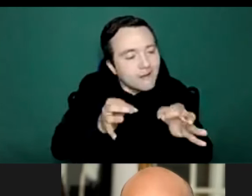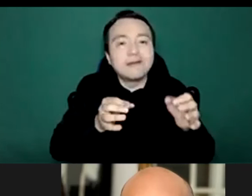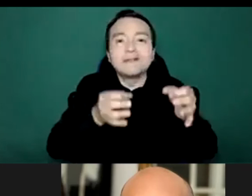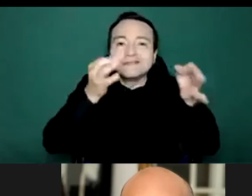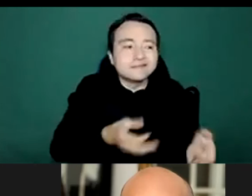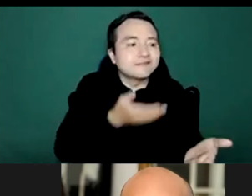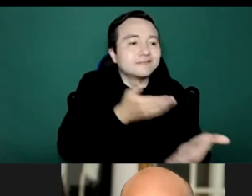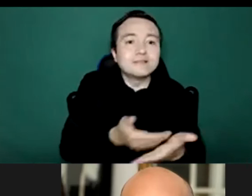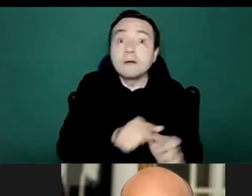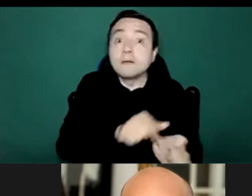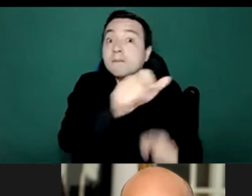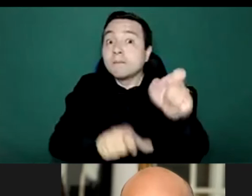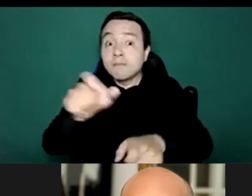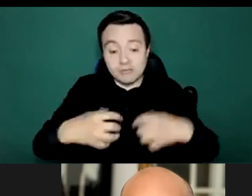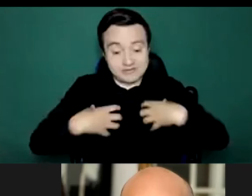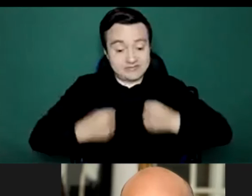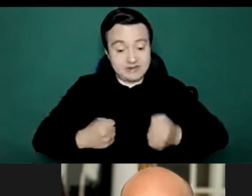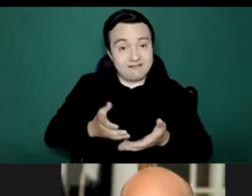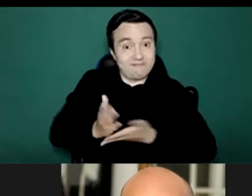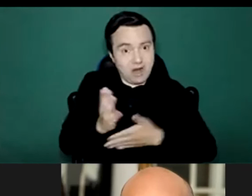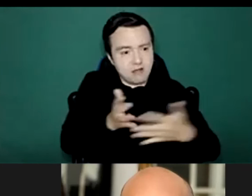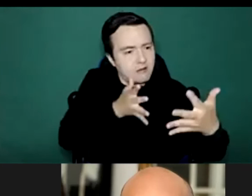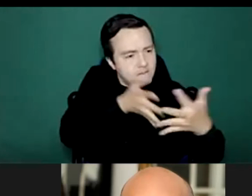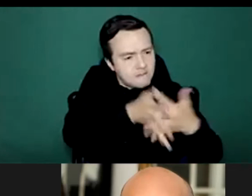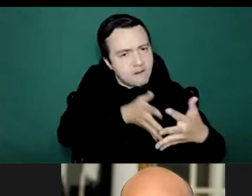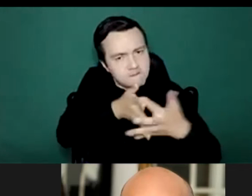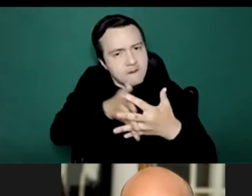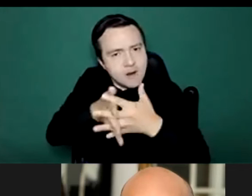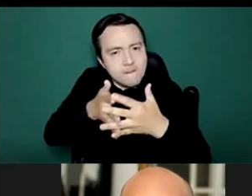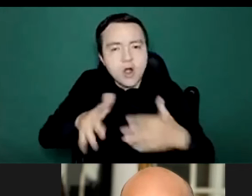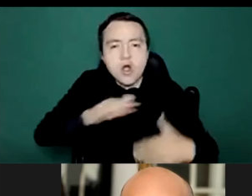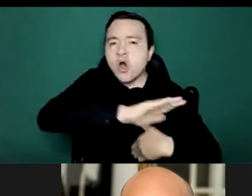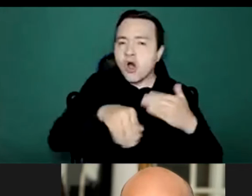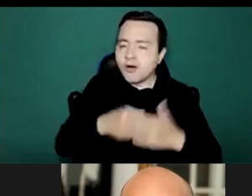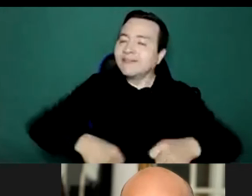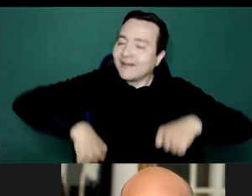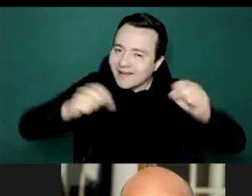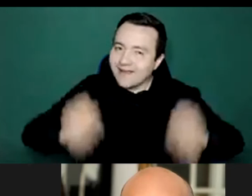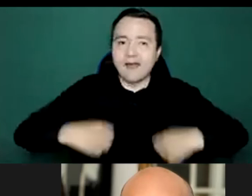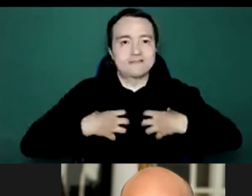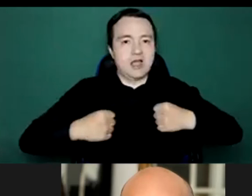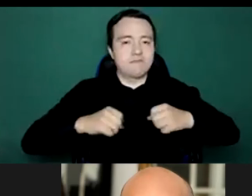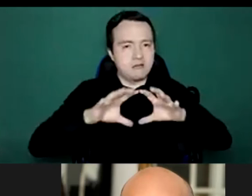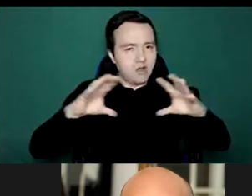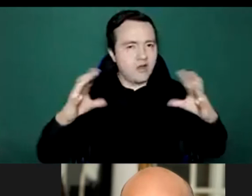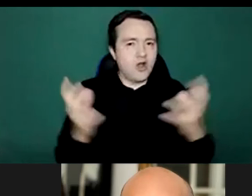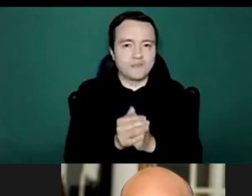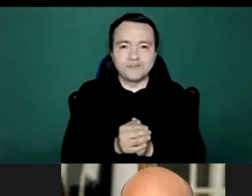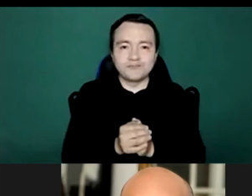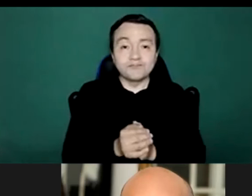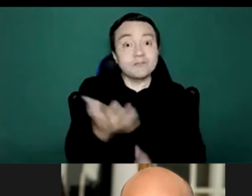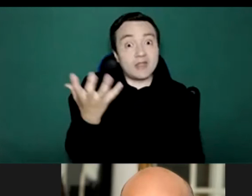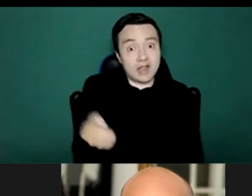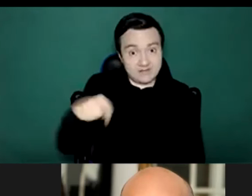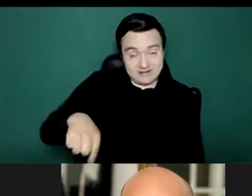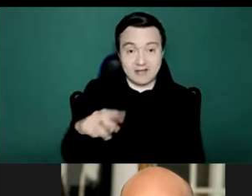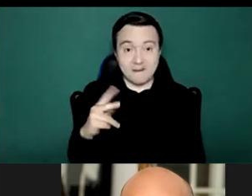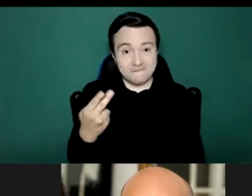e todas e de alcançar a saúde universal. Como suele dizer nossa diretora, a doutora Carice